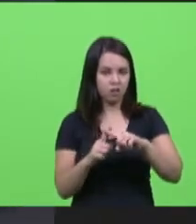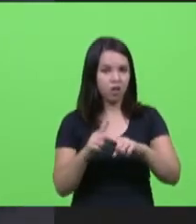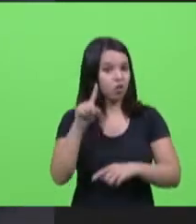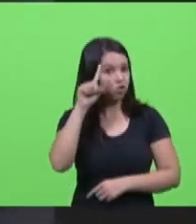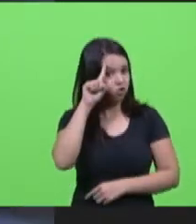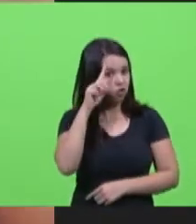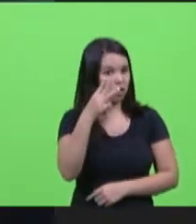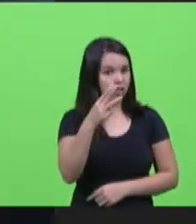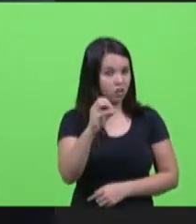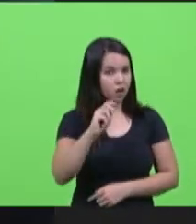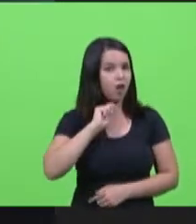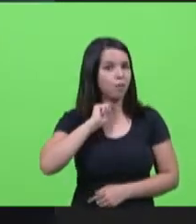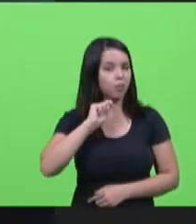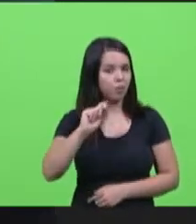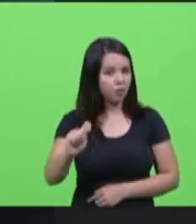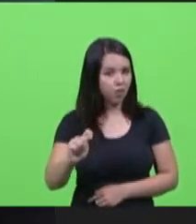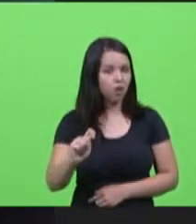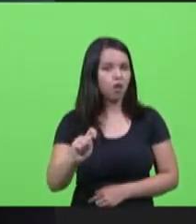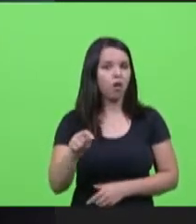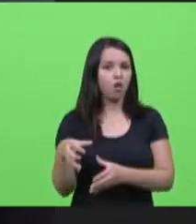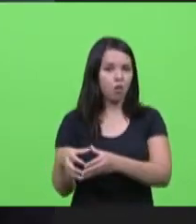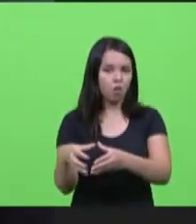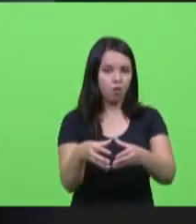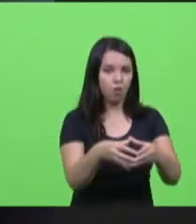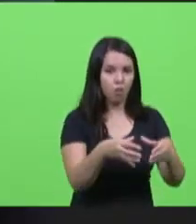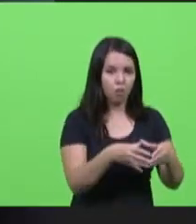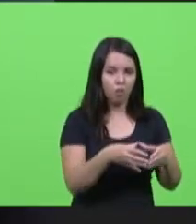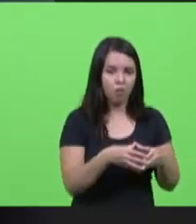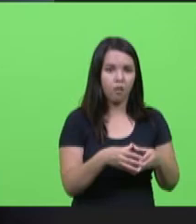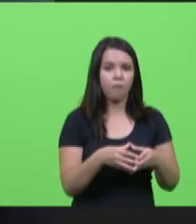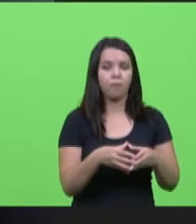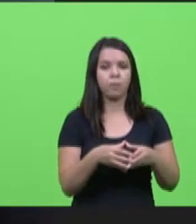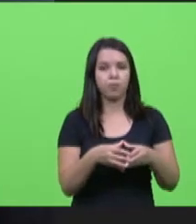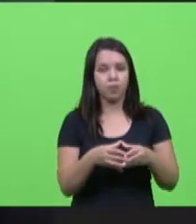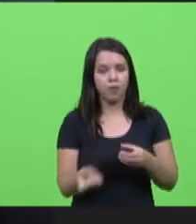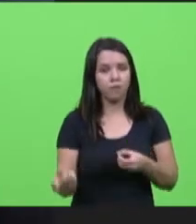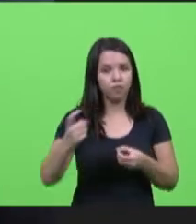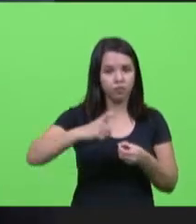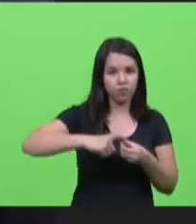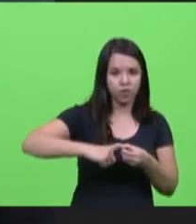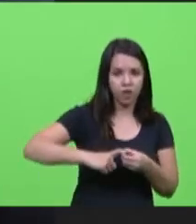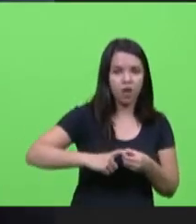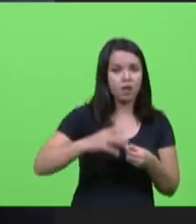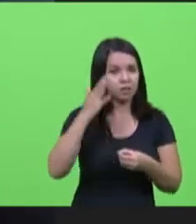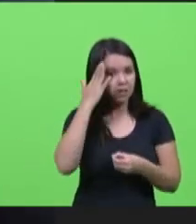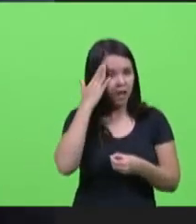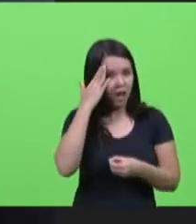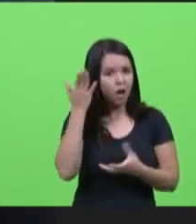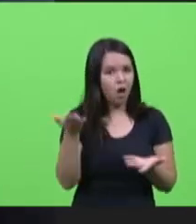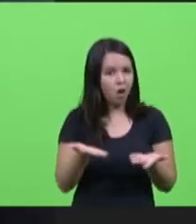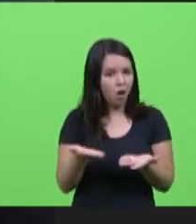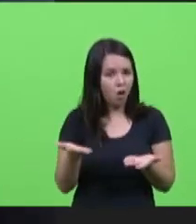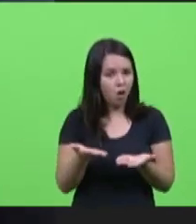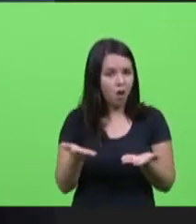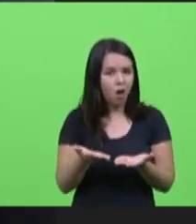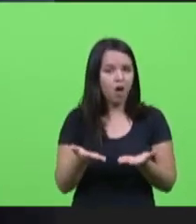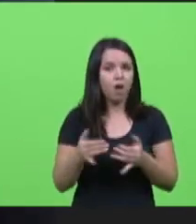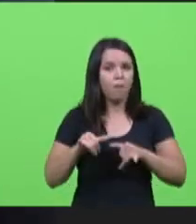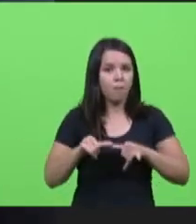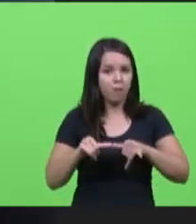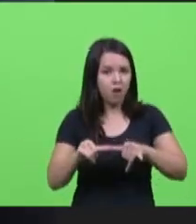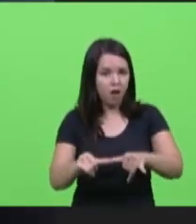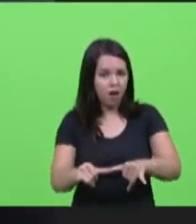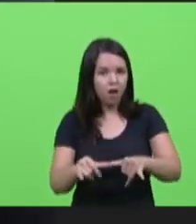muitos setores vão retomar e nós já temos hoje, os mercados funcionam, as lotéricas funcionam, autônomos funcionam, construção